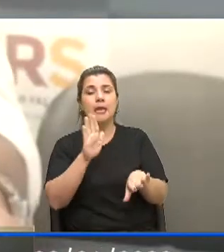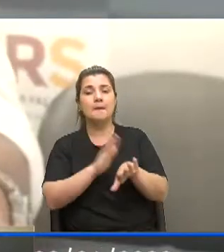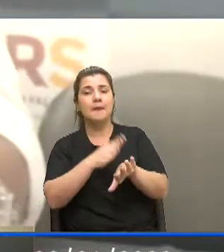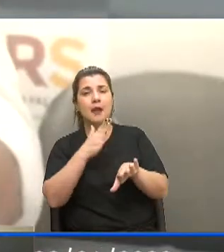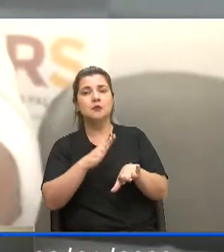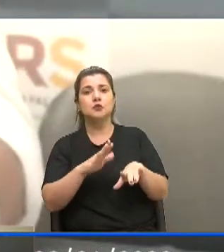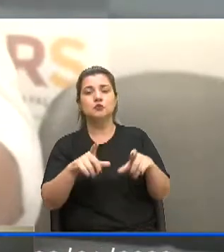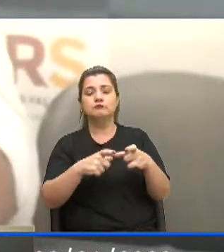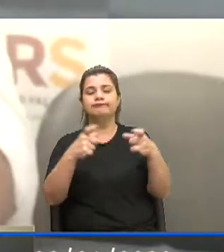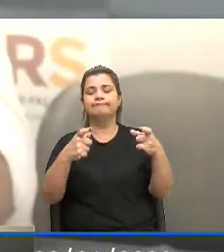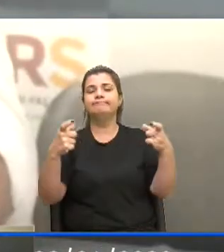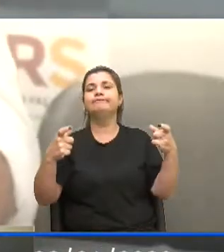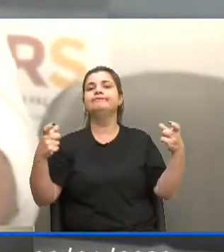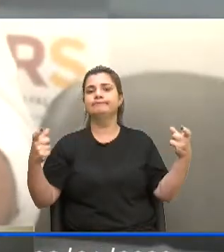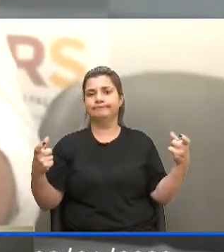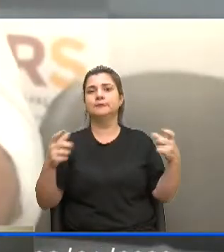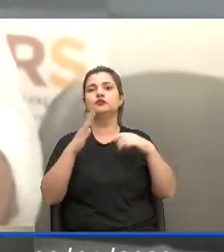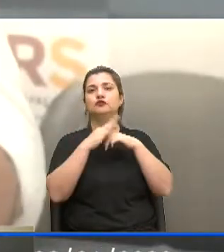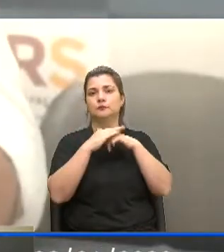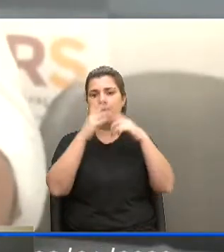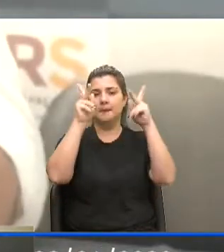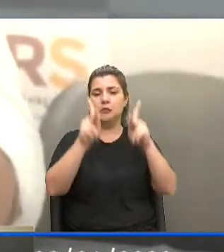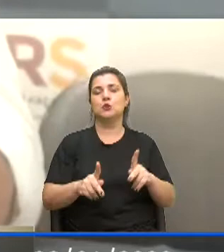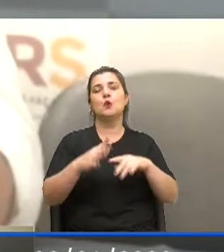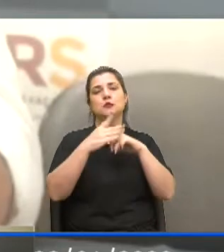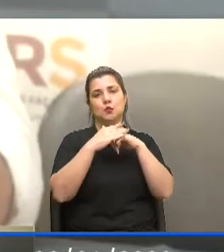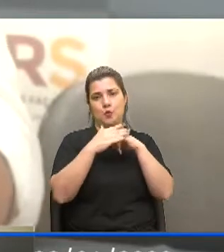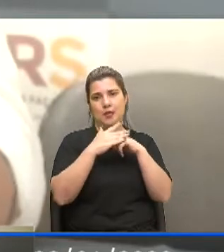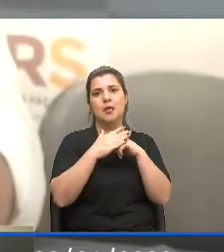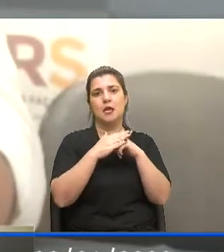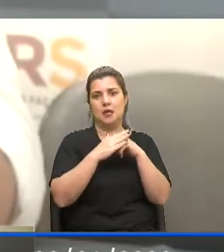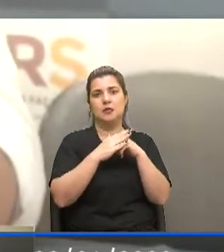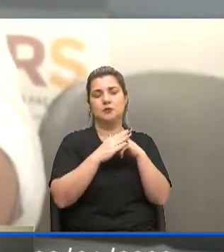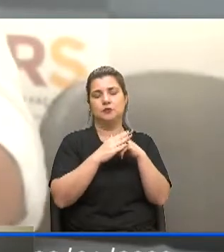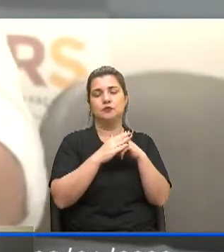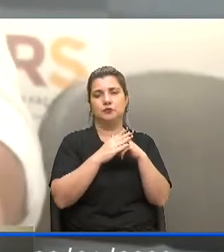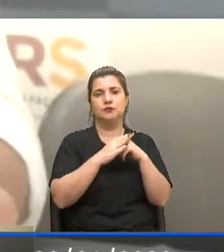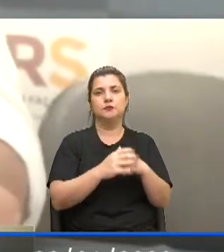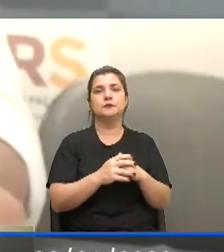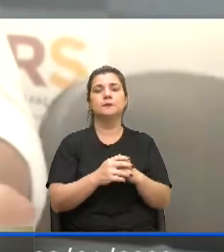e um desfecho pior, que é quando a gente tem os casos graves